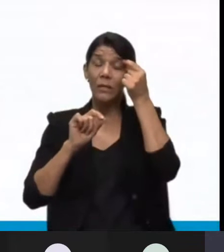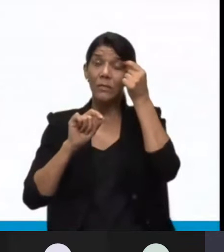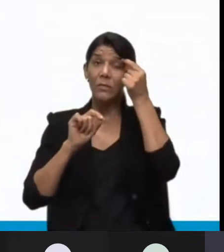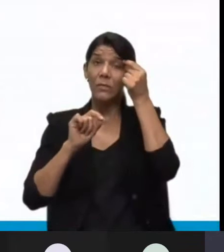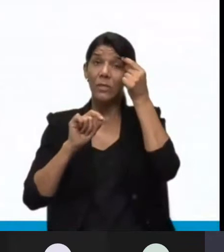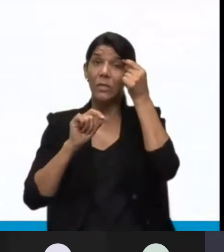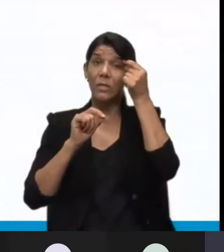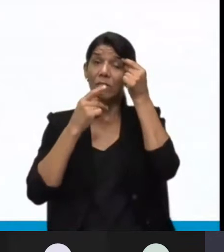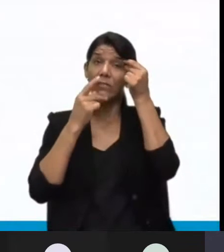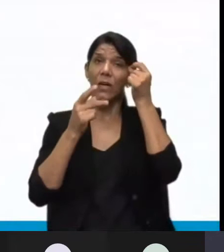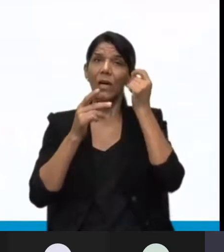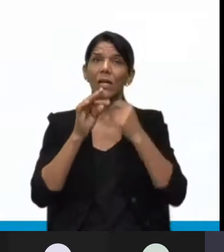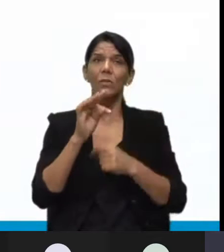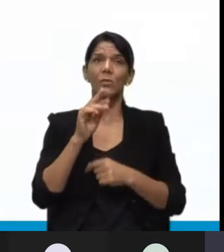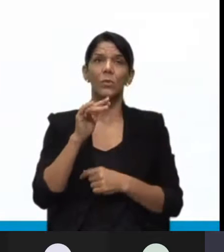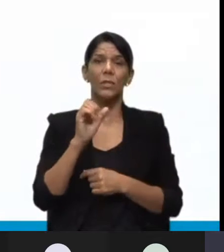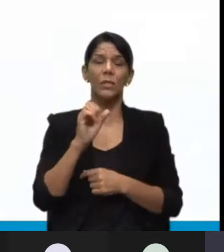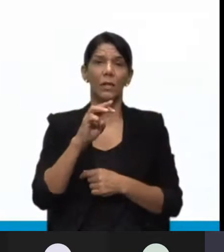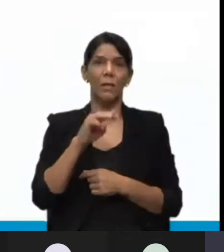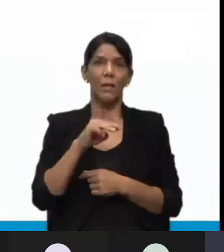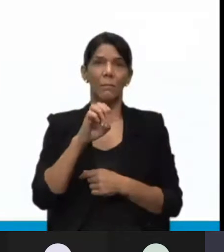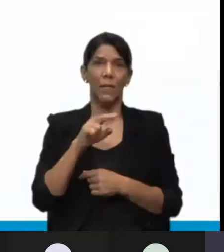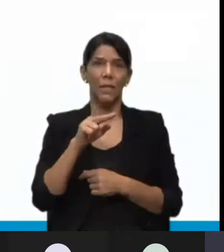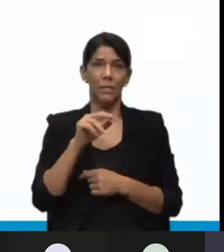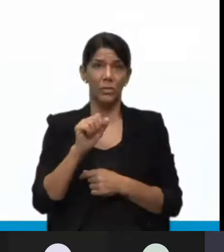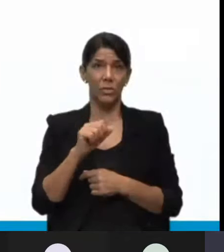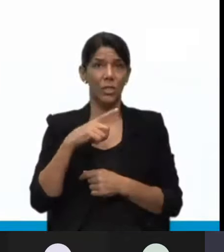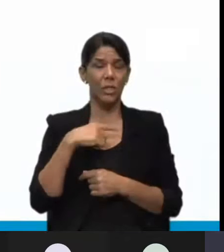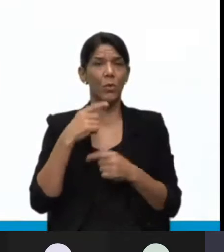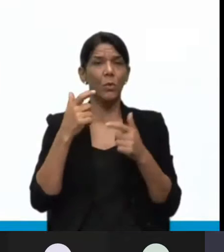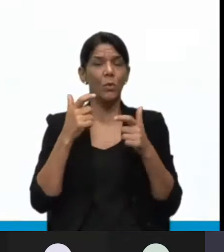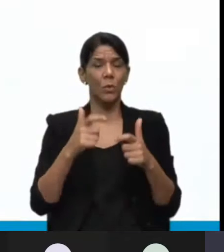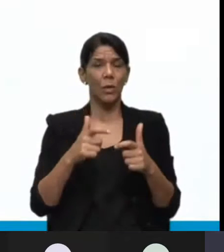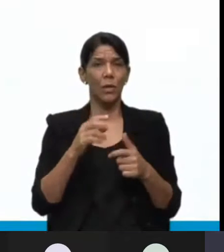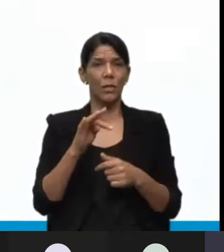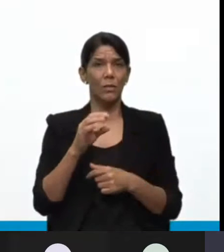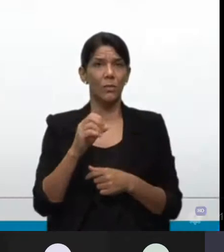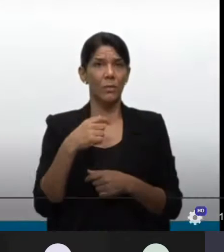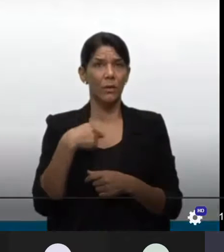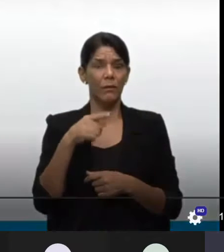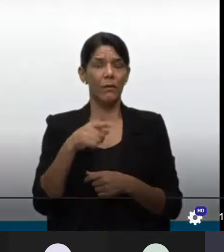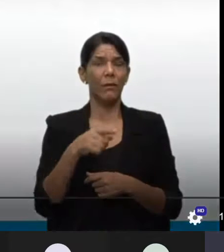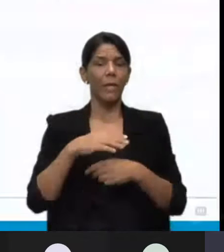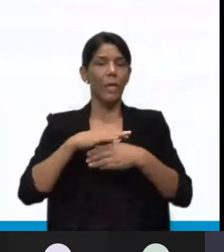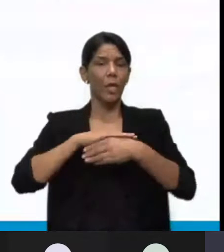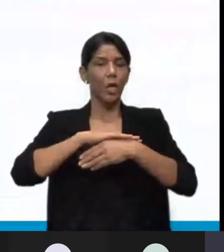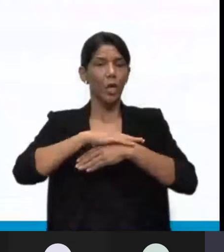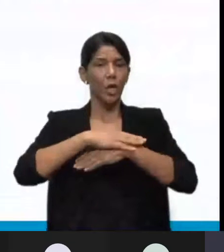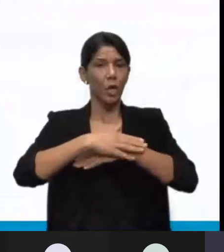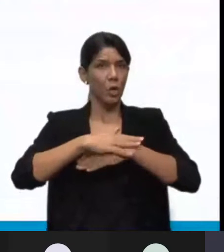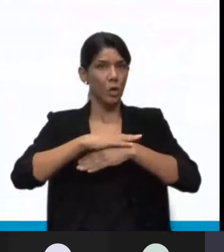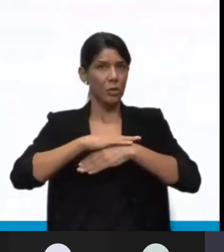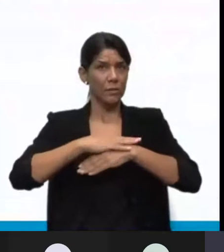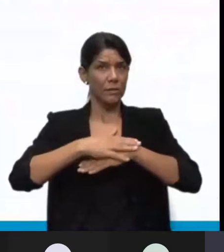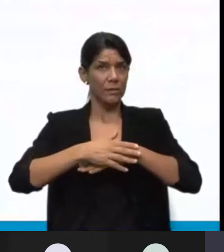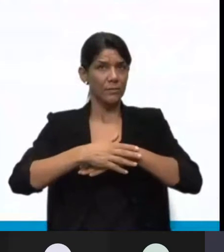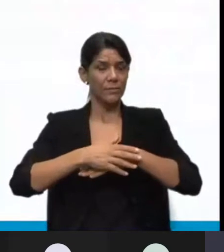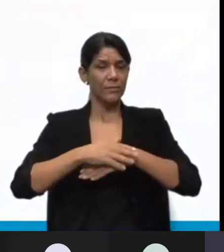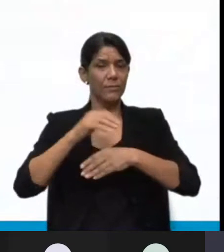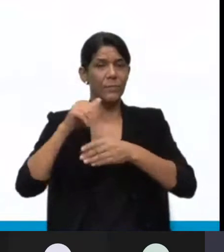o que nós chamamos de túnica média, tá? Aquela região da túnica média que é bem espessa aqui na